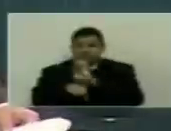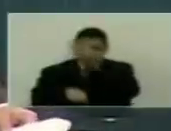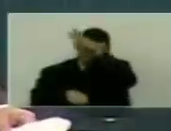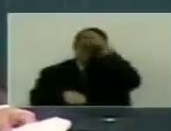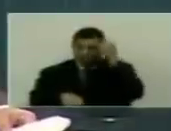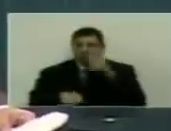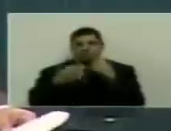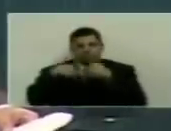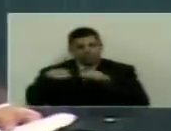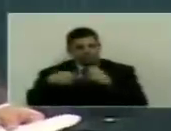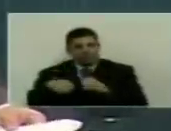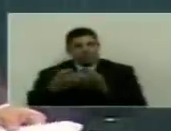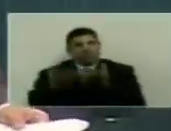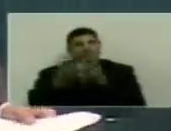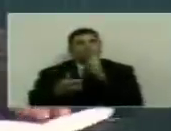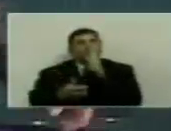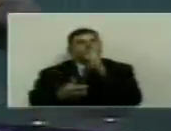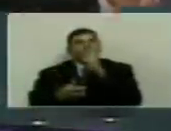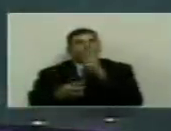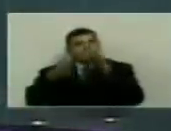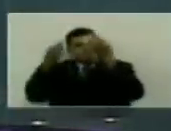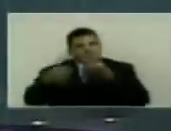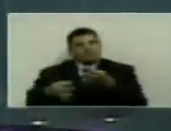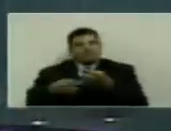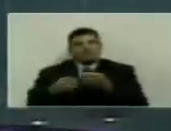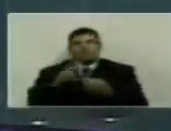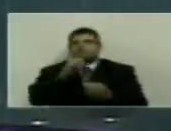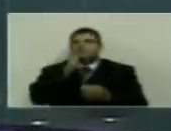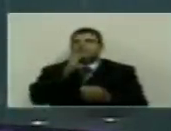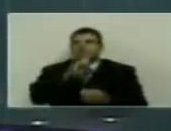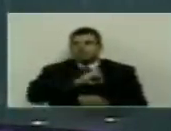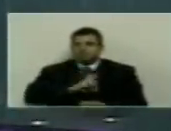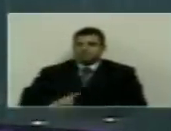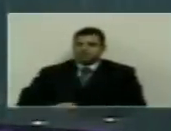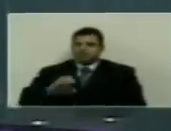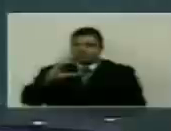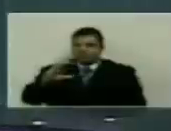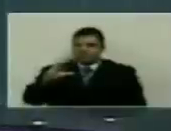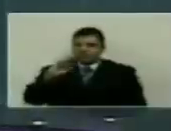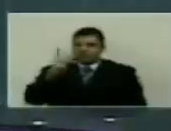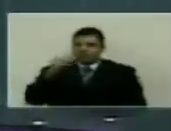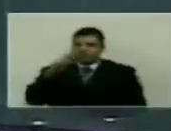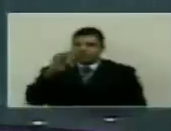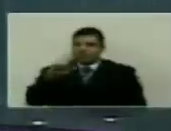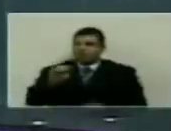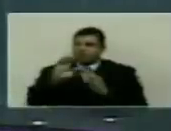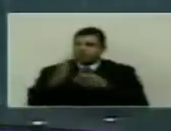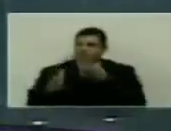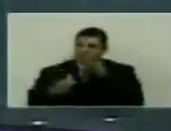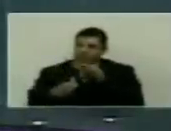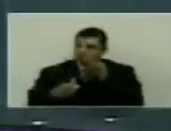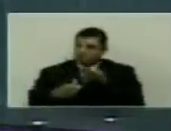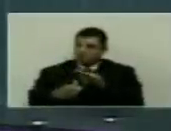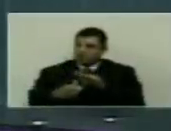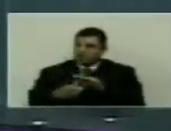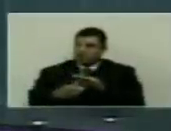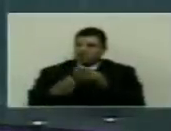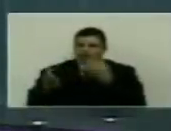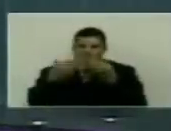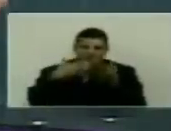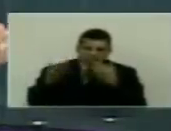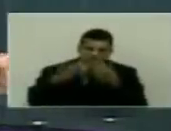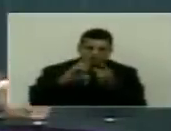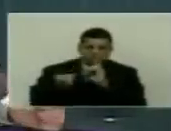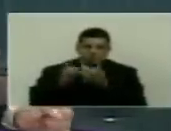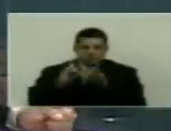respostas efetivas. O deputado Chico Preto, que tem com muito esforço, já concluo, dialogado